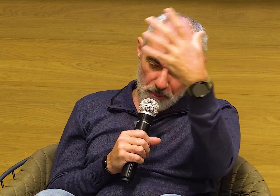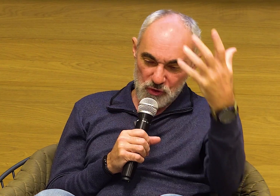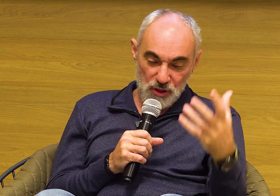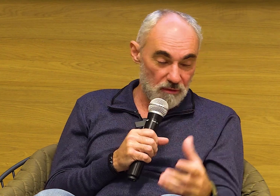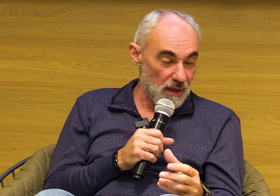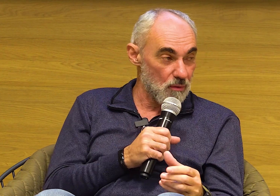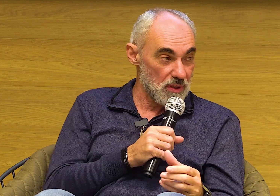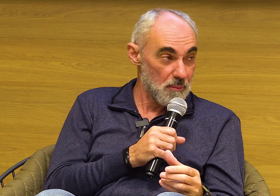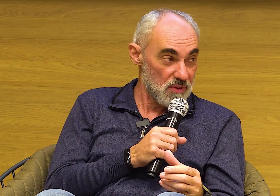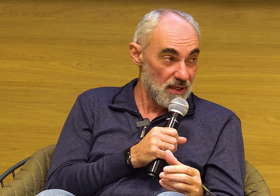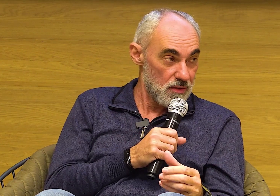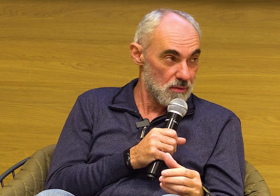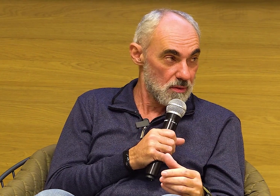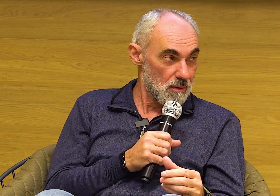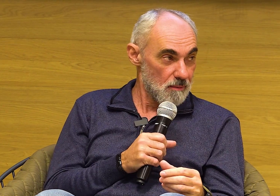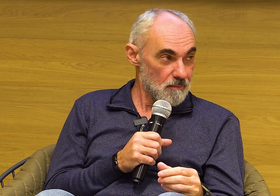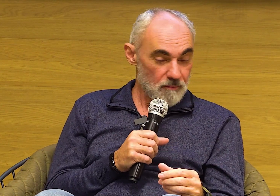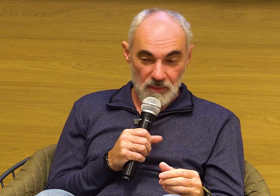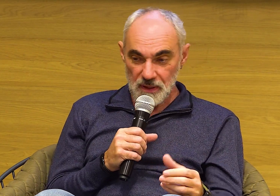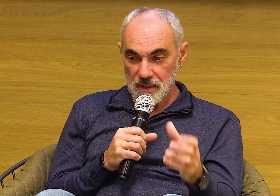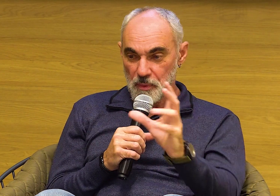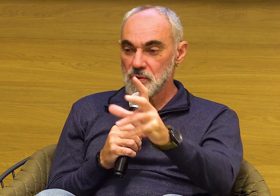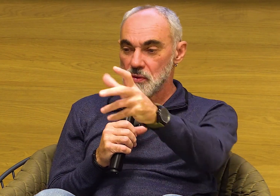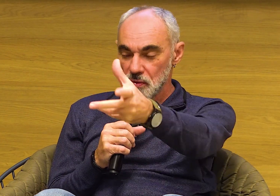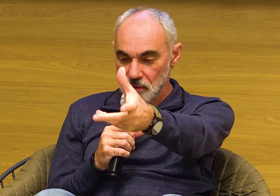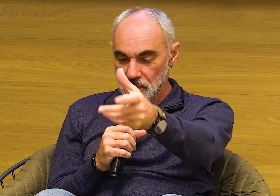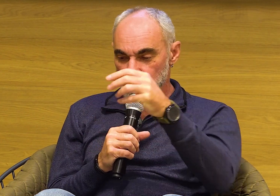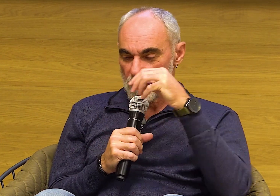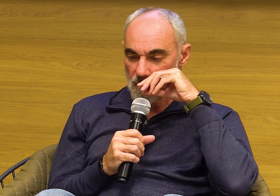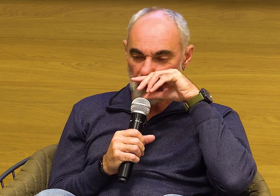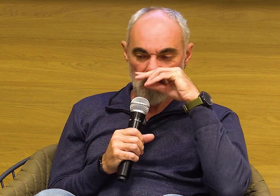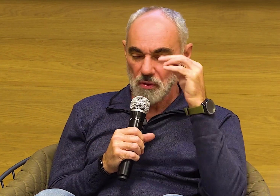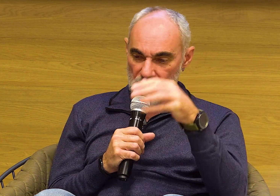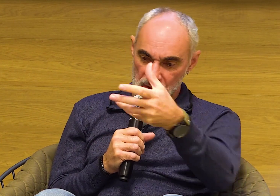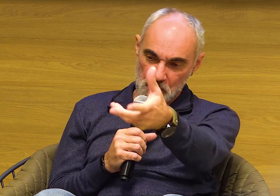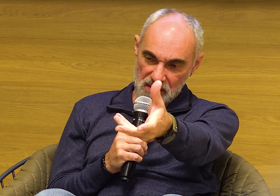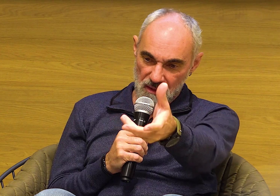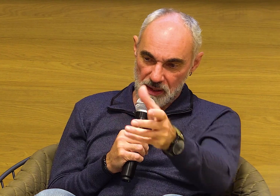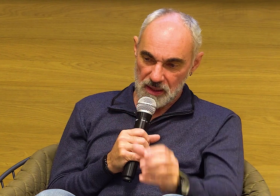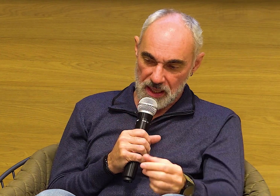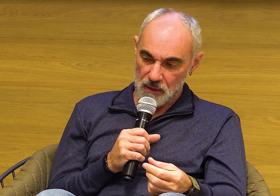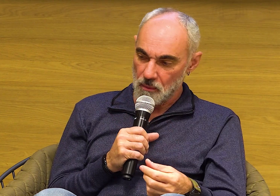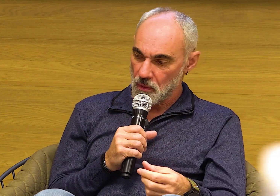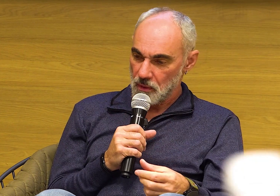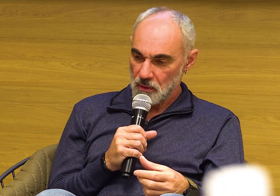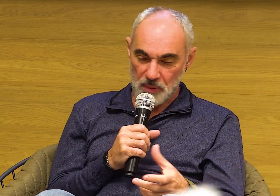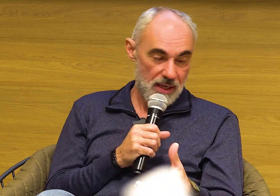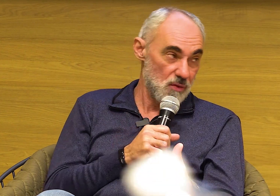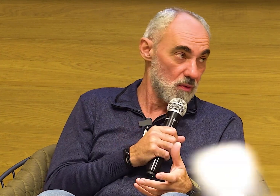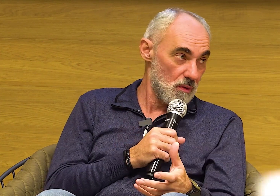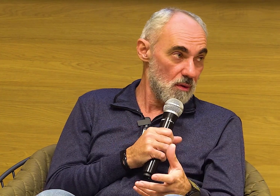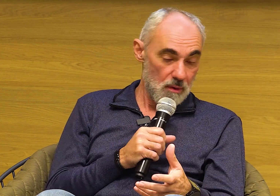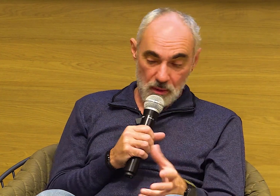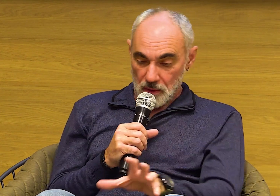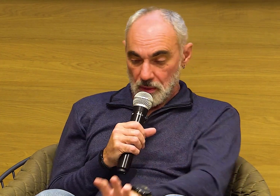um lugar positivo, eram os Campos Elíseos, que depois os romanos passaram a encarar como o